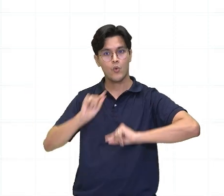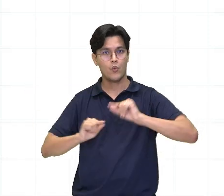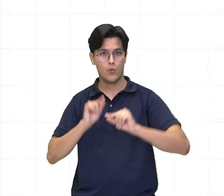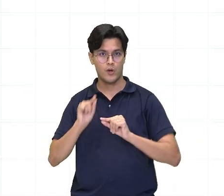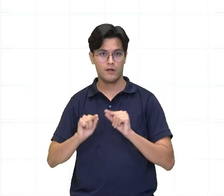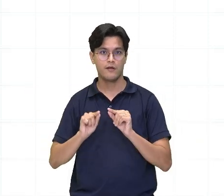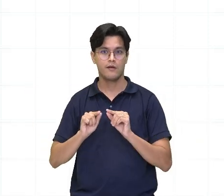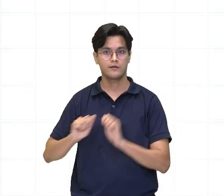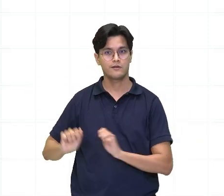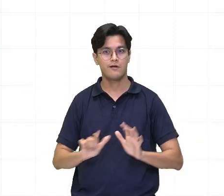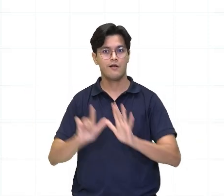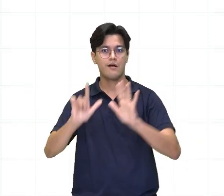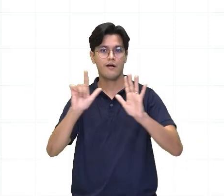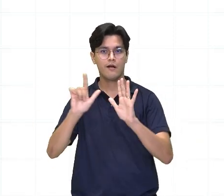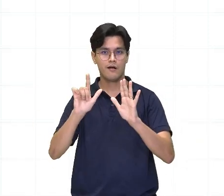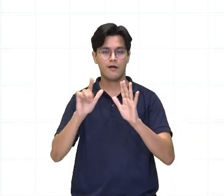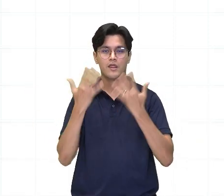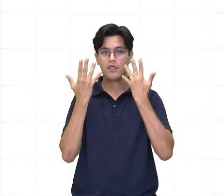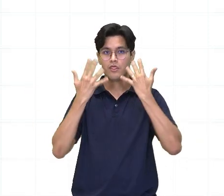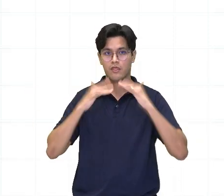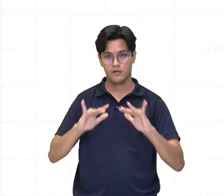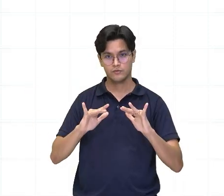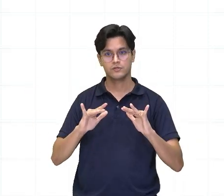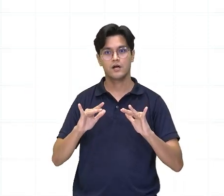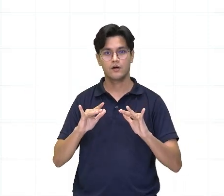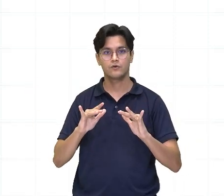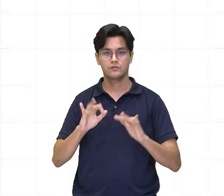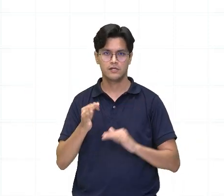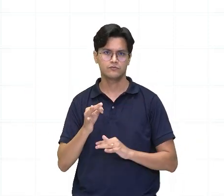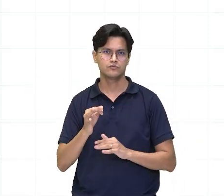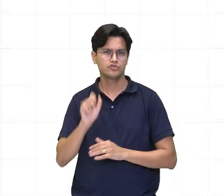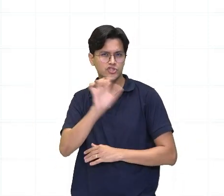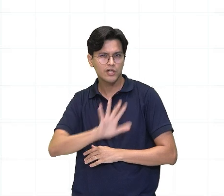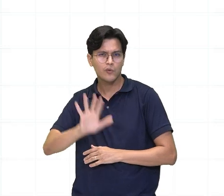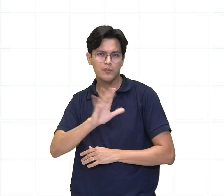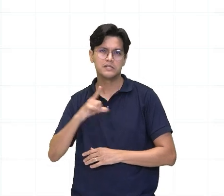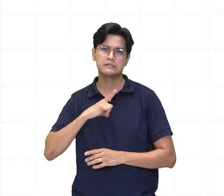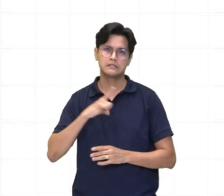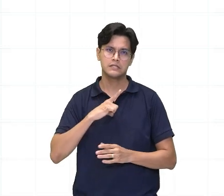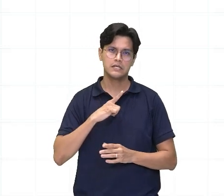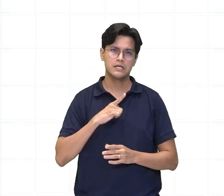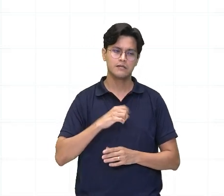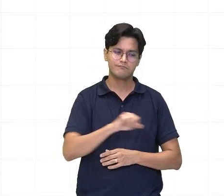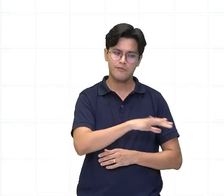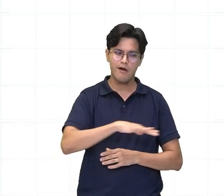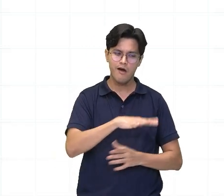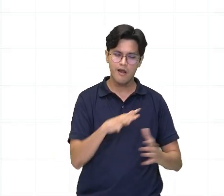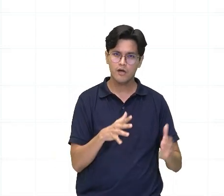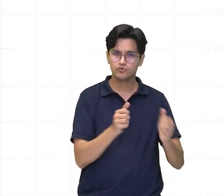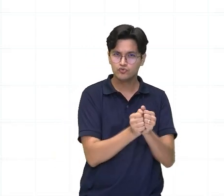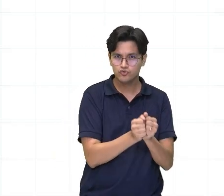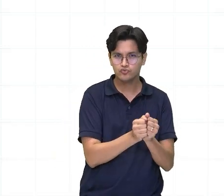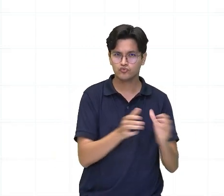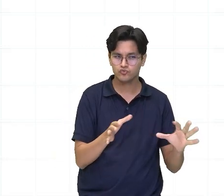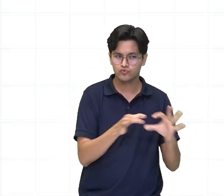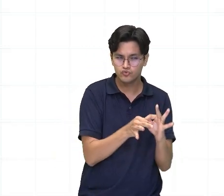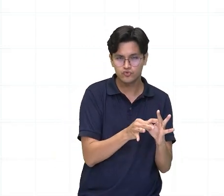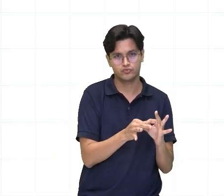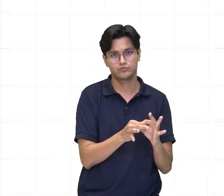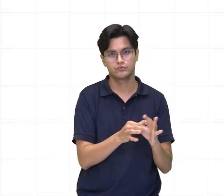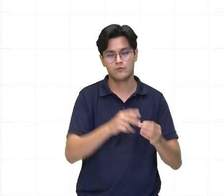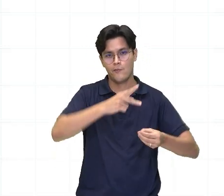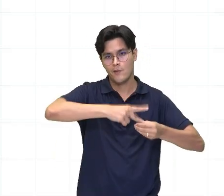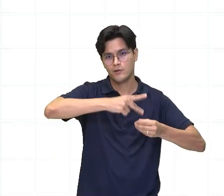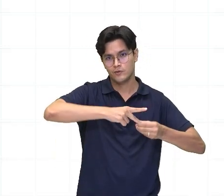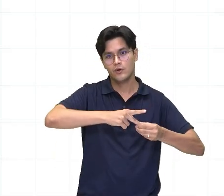geralmente em associação ao petróleo, e é utilizado ali tanto nos veículos, como nós vemos aí na